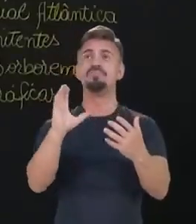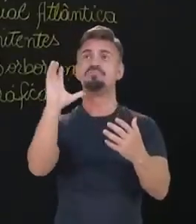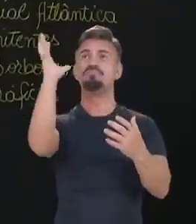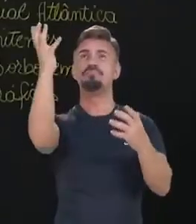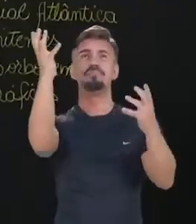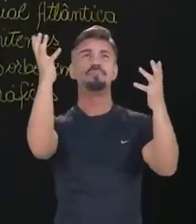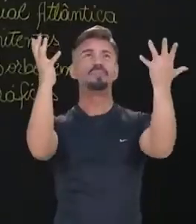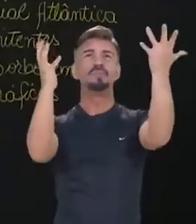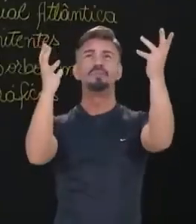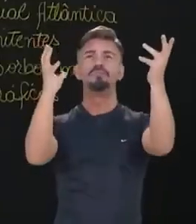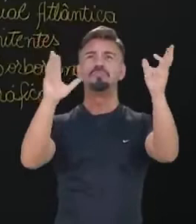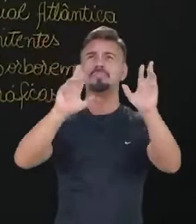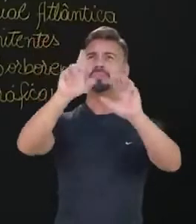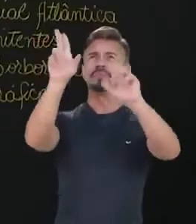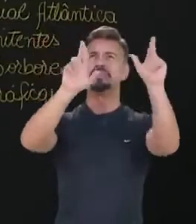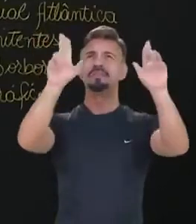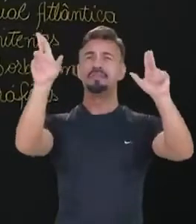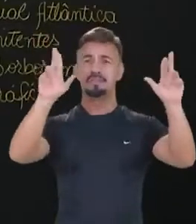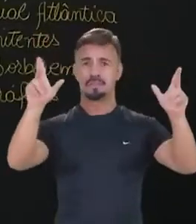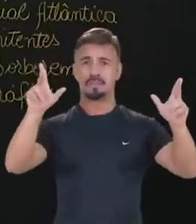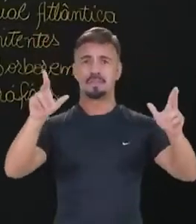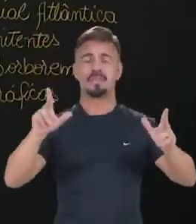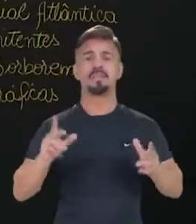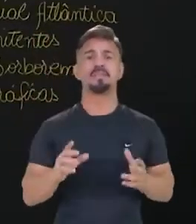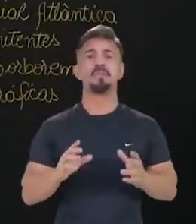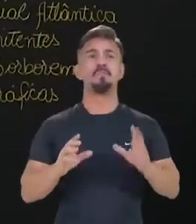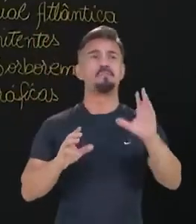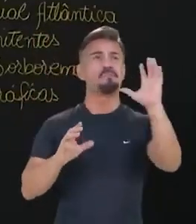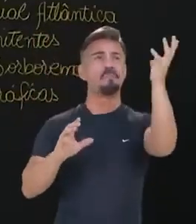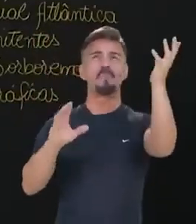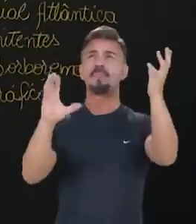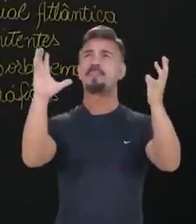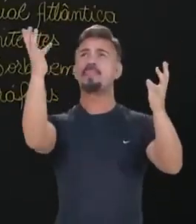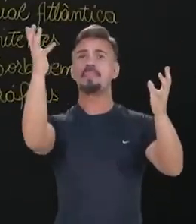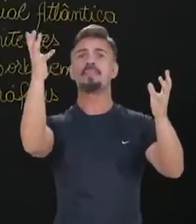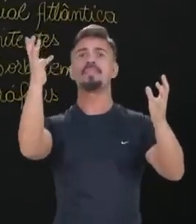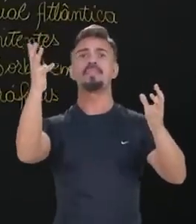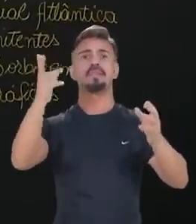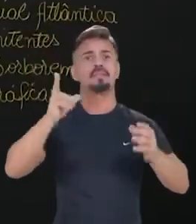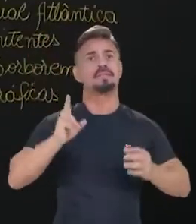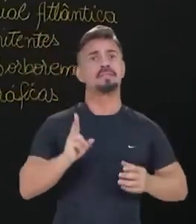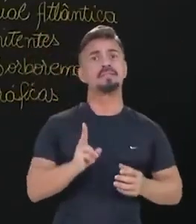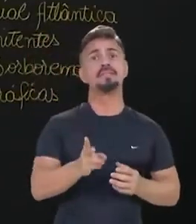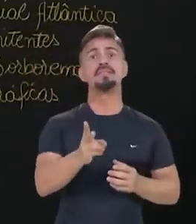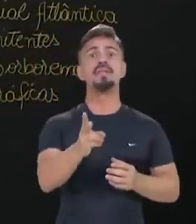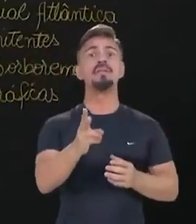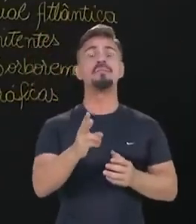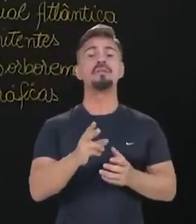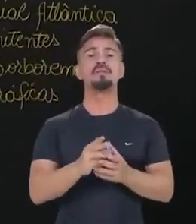domínios morfoclimáticos. Então, domínio morfoclimático vai ter sempre essa